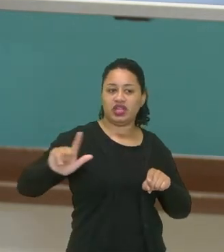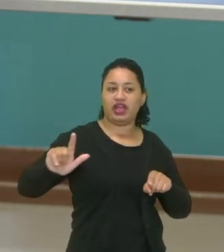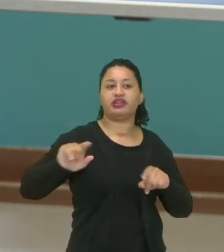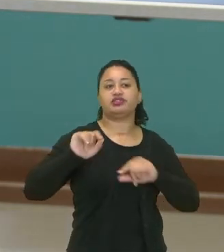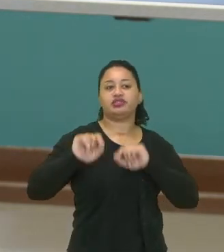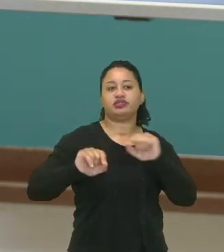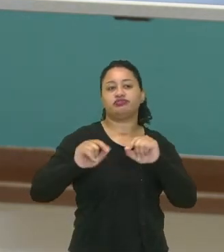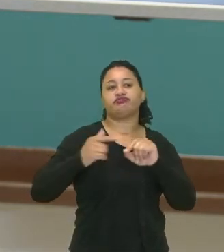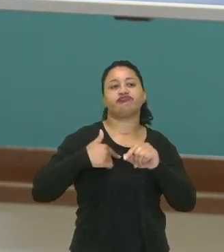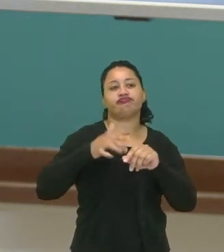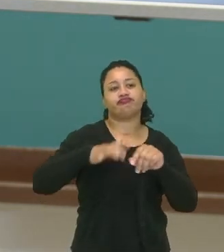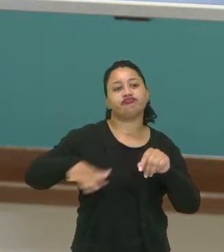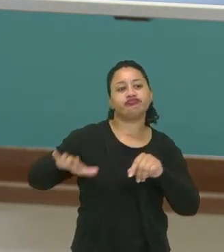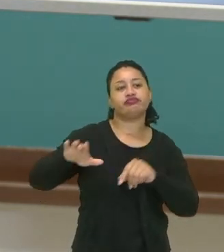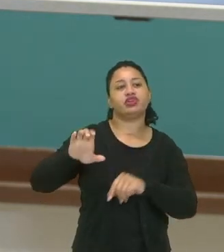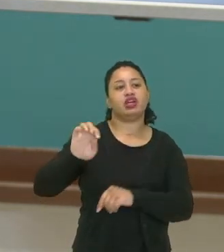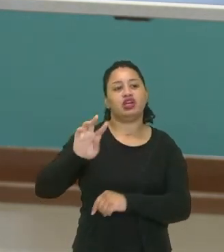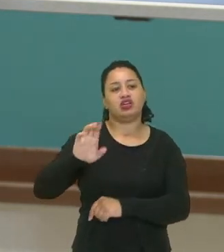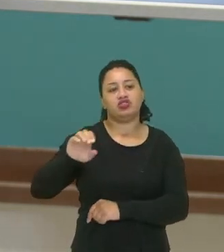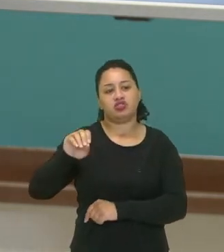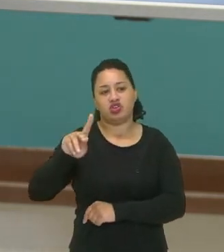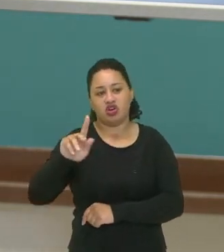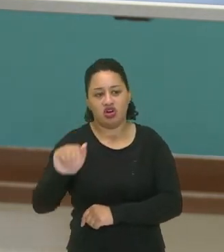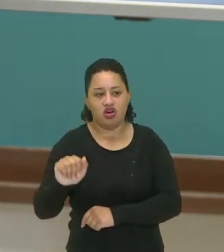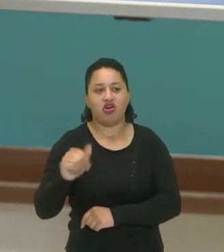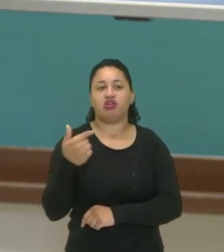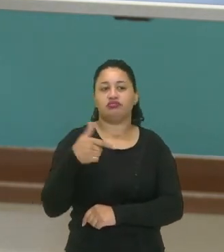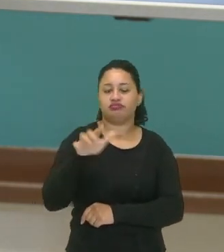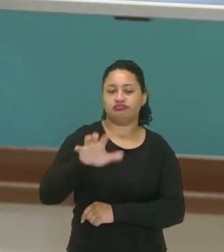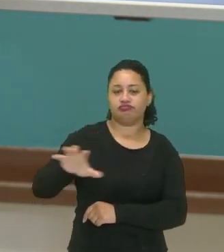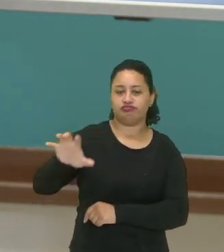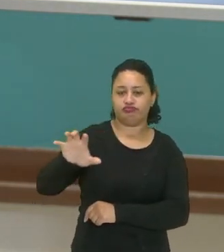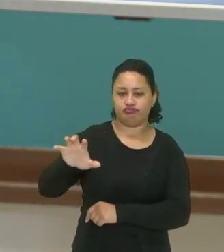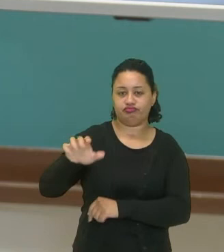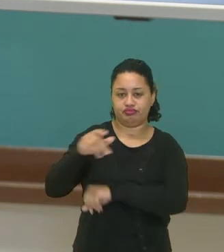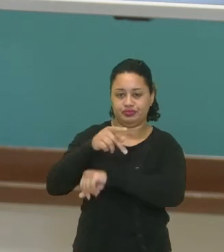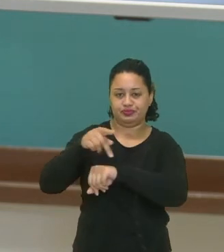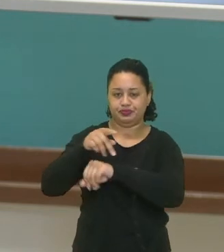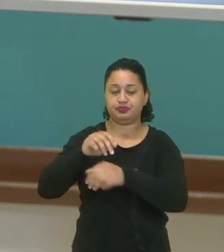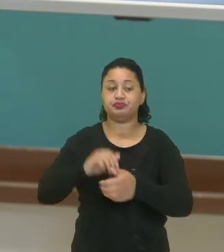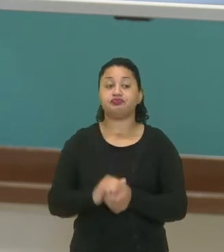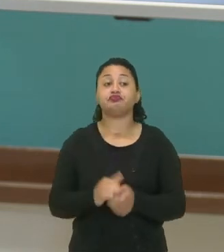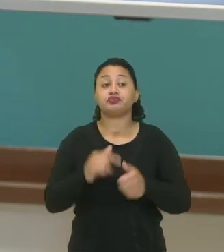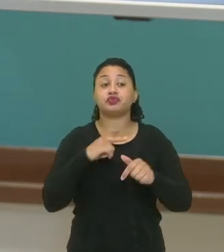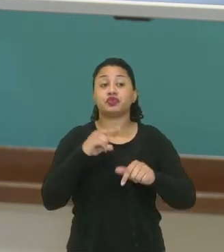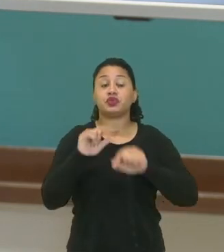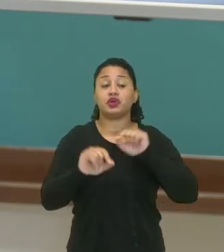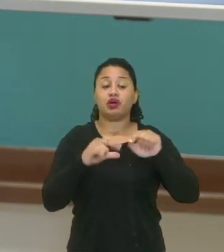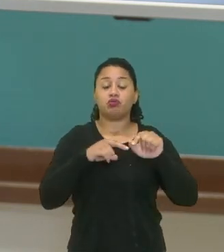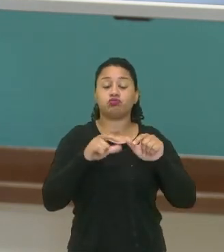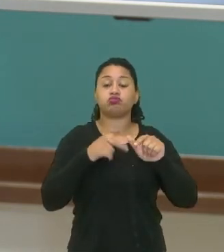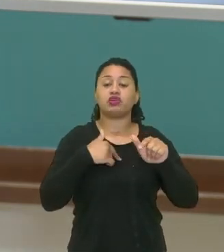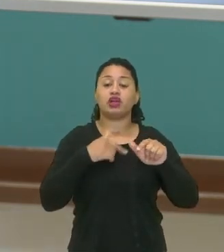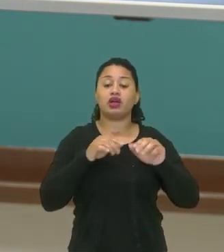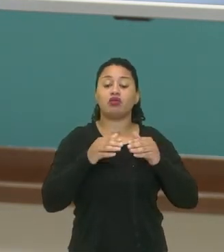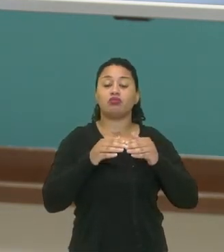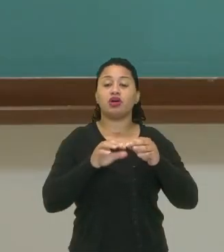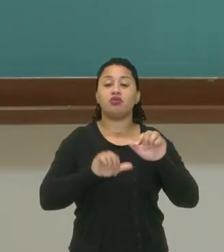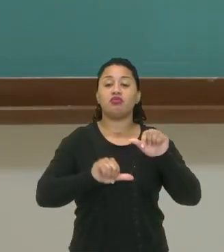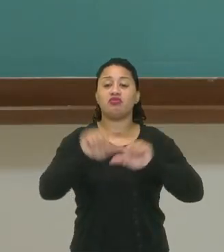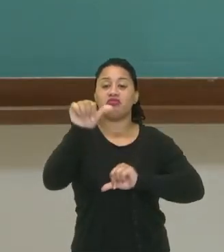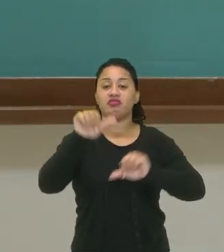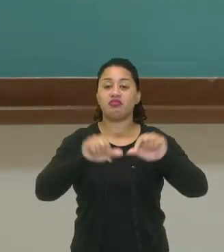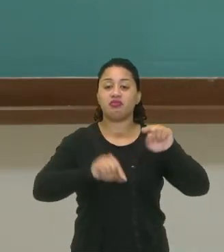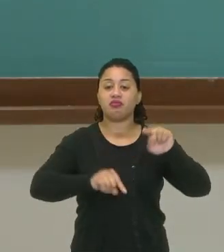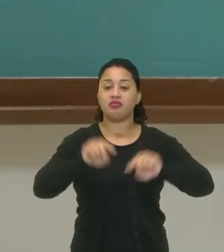ali da Eritreia e etc. E apresentam uma elevada amplitude térmica. Explicando o que é